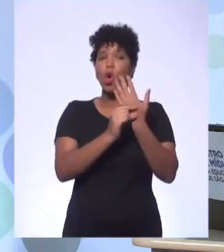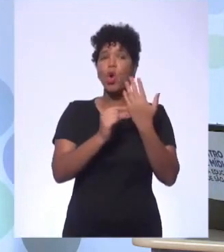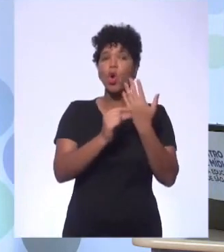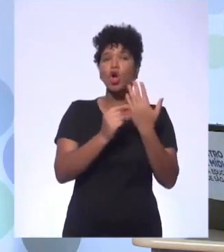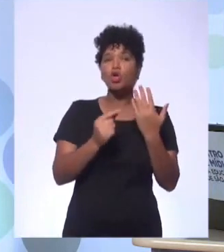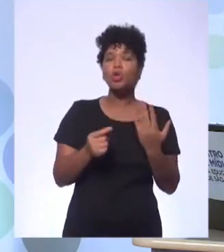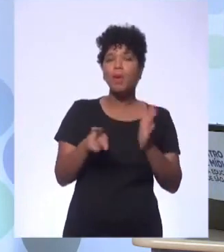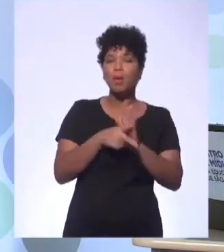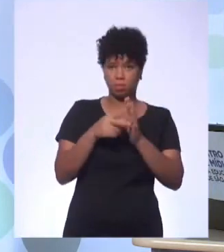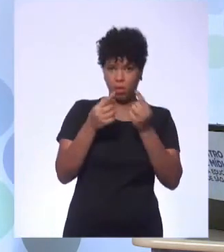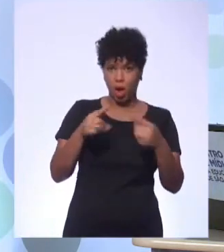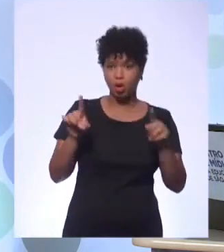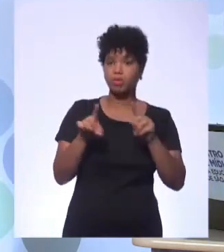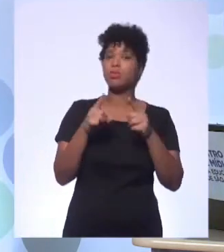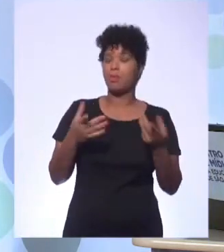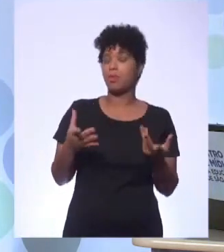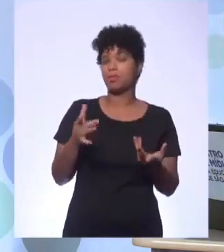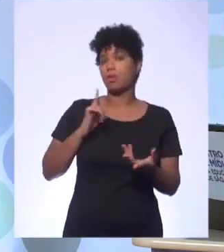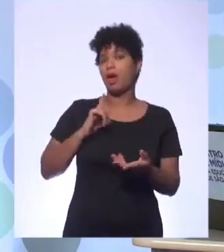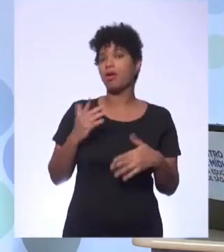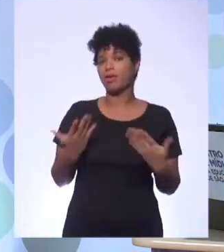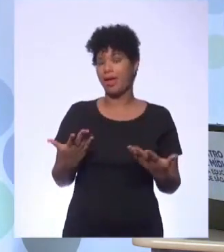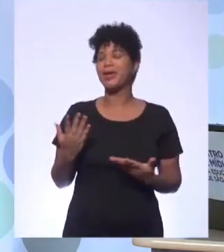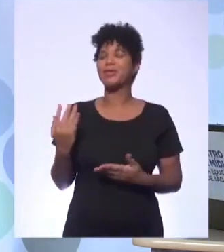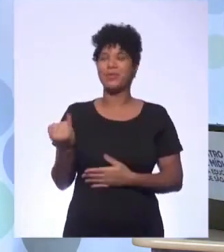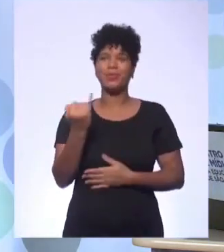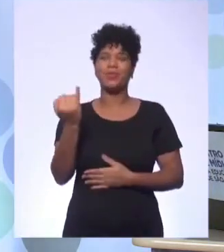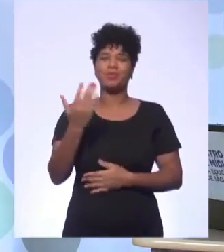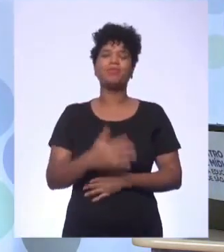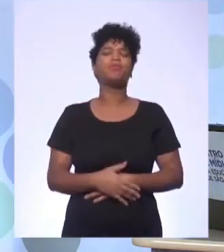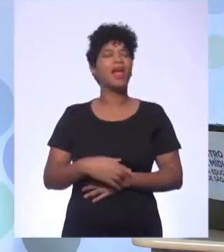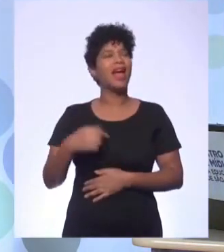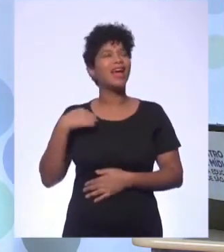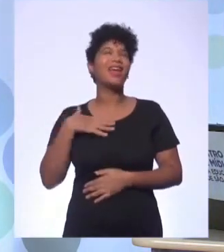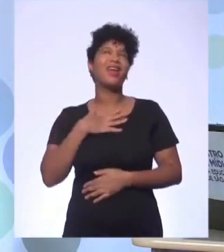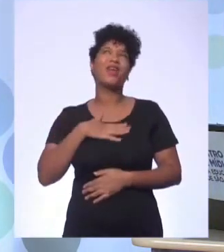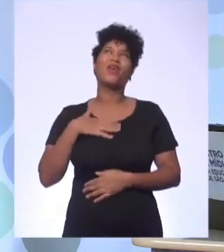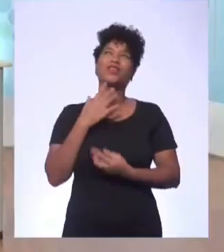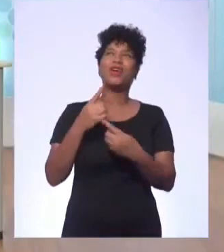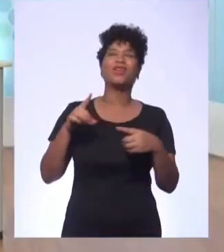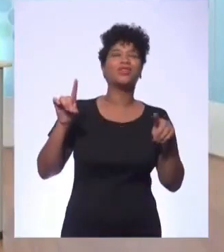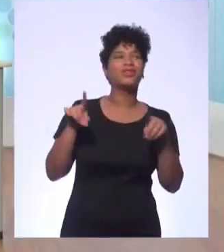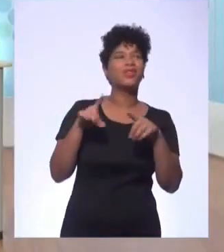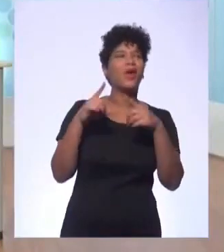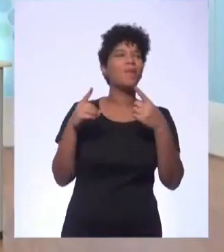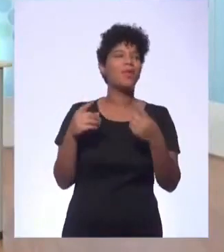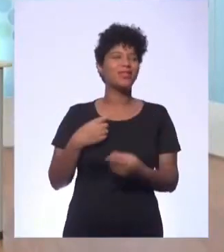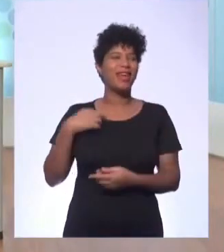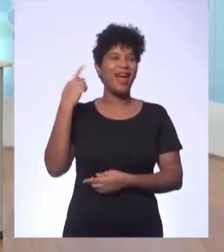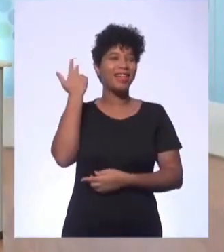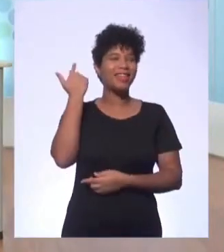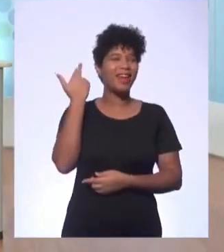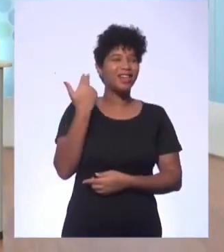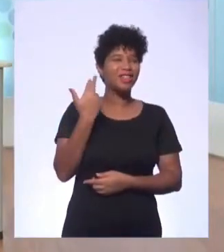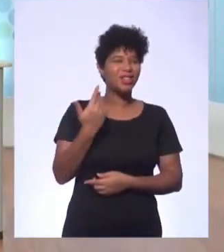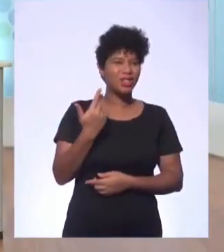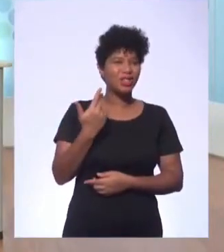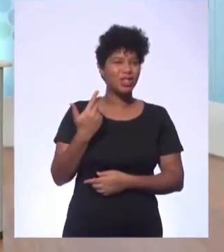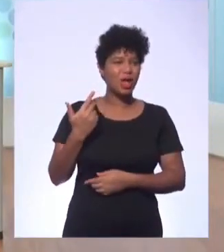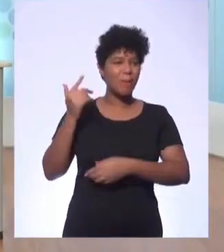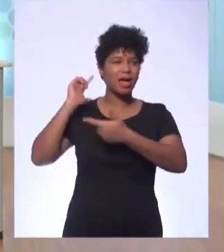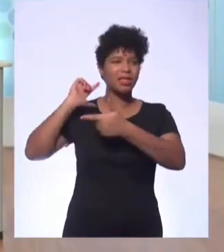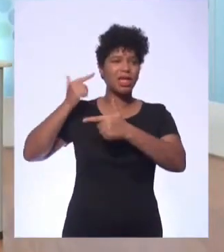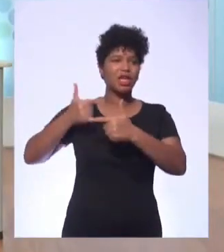fato importante, relevante na sua vida. Isso é bem interessante, professor. Eu gosto de escutar música clássica, eu não sou tão entendida do assunto, mas eu